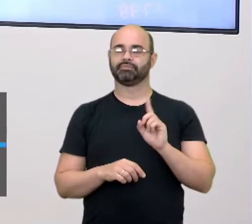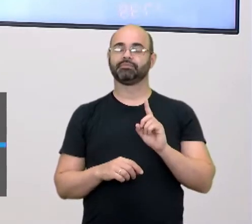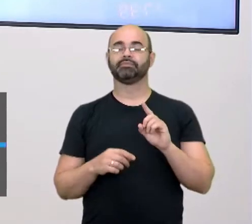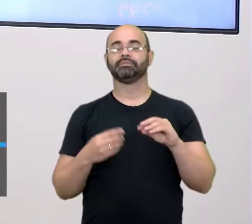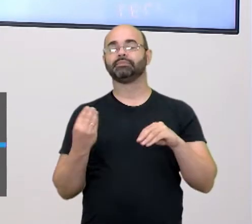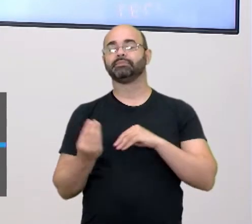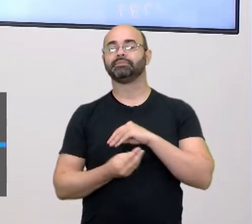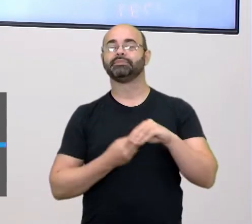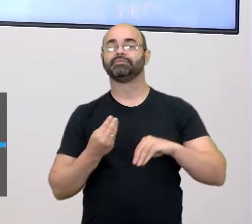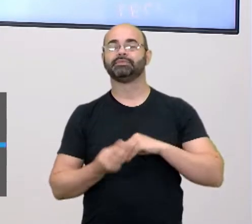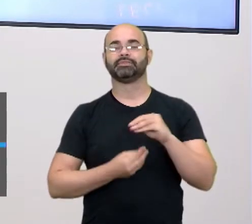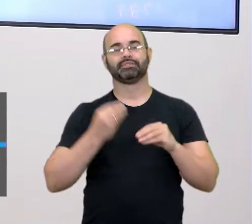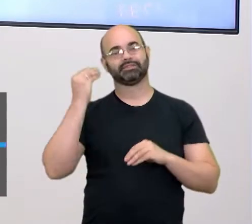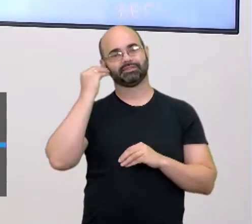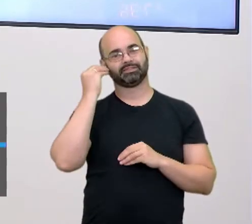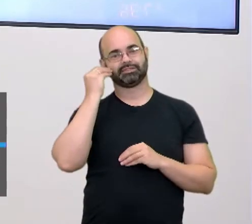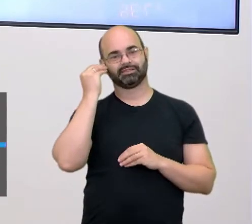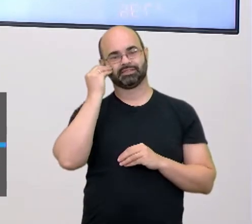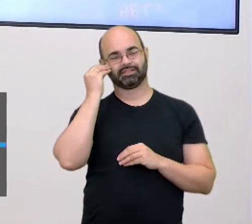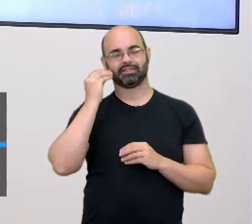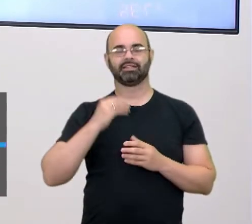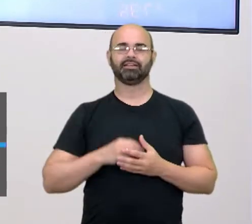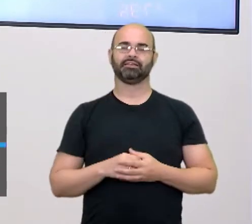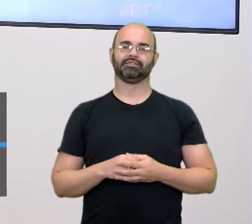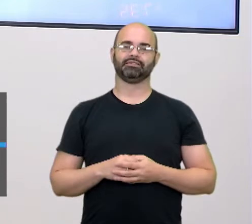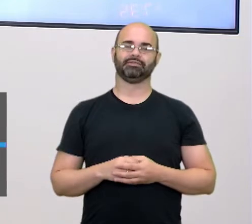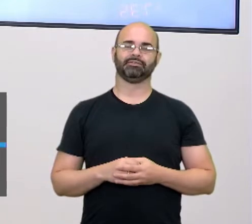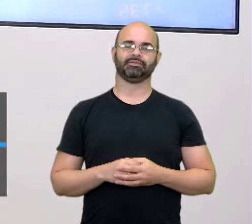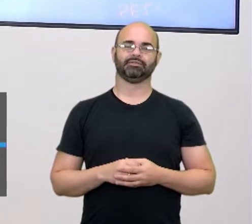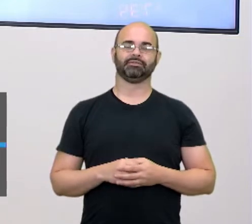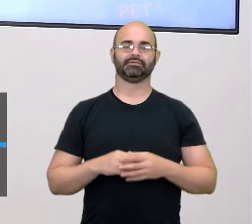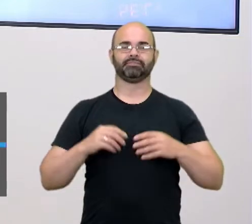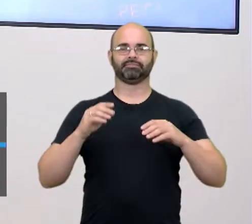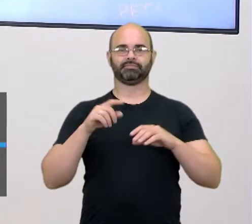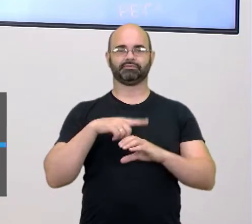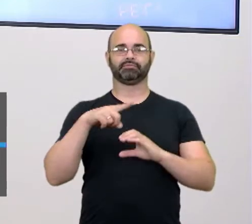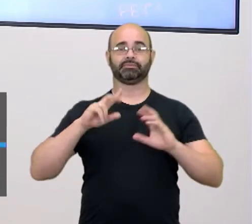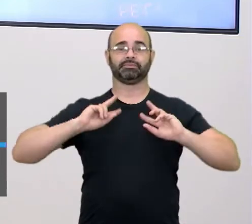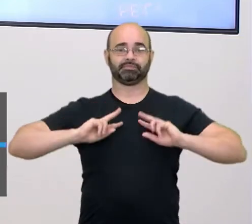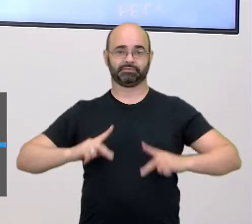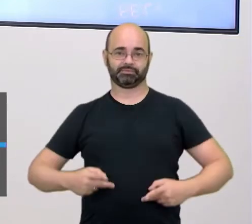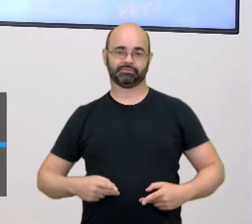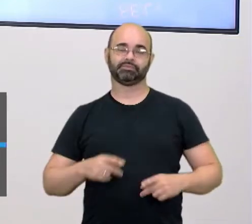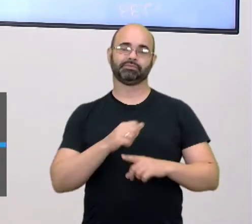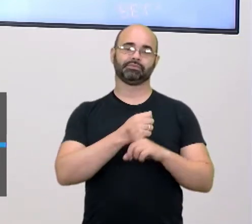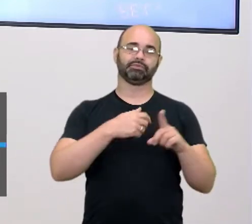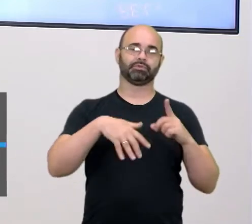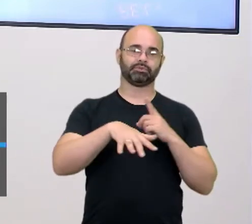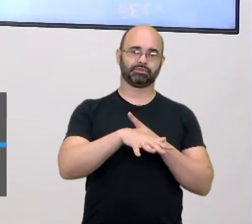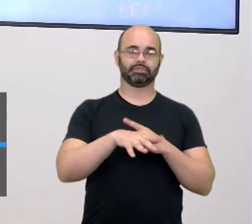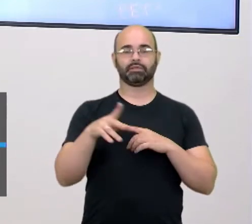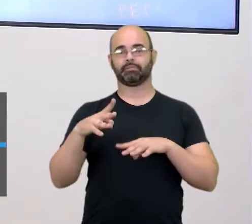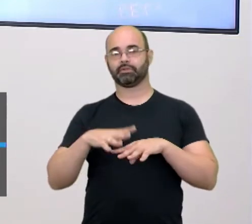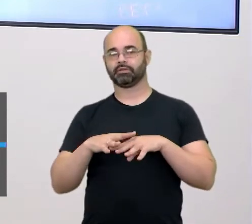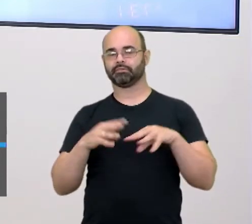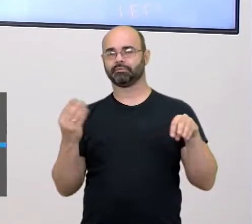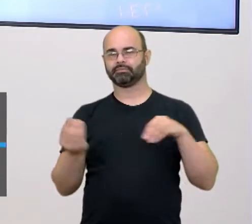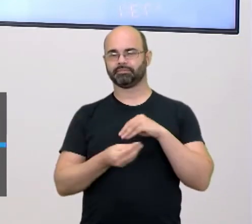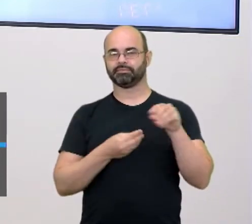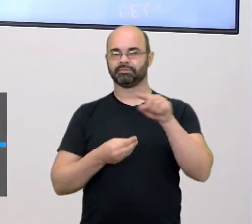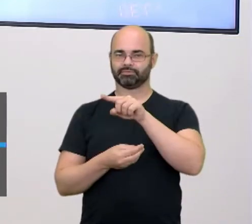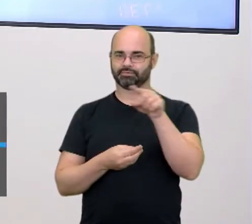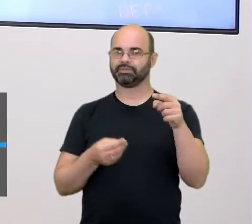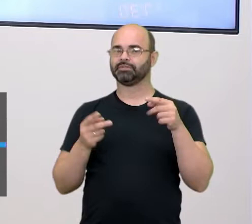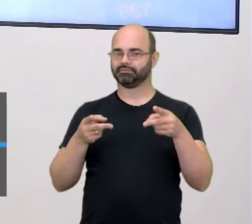esses componentes curriculares, especificamente aí a área de ciências humanas e sociais, como vocês vão perceber. E aí uma lida